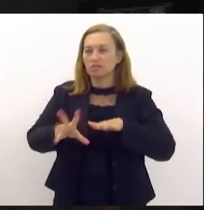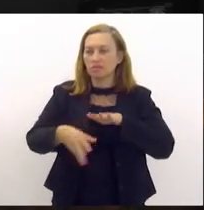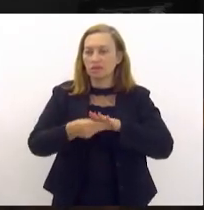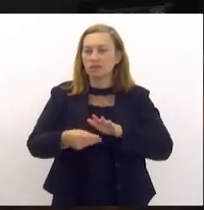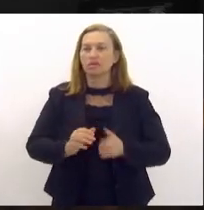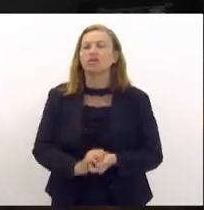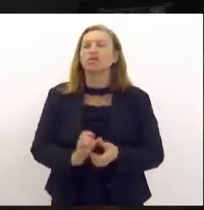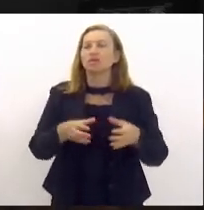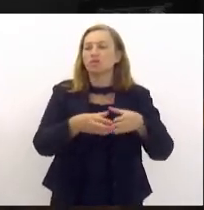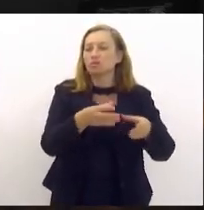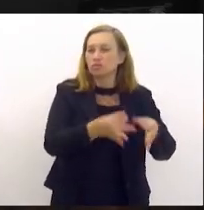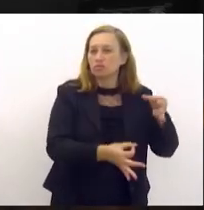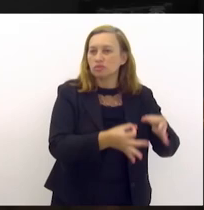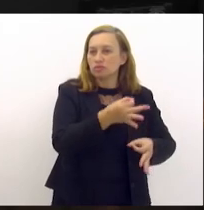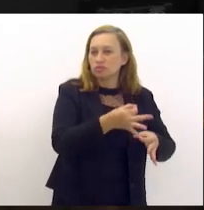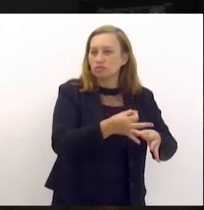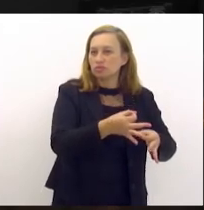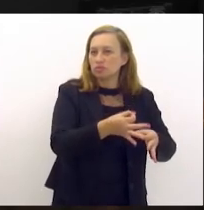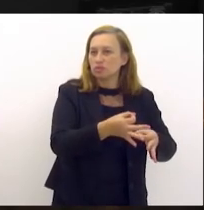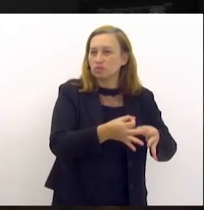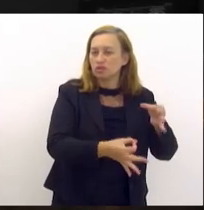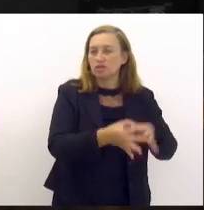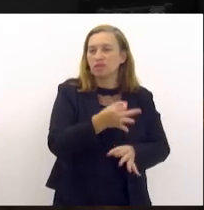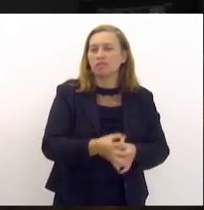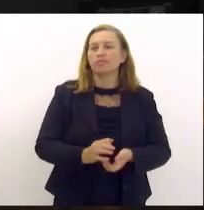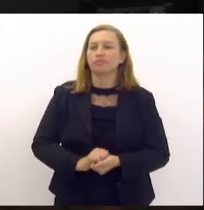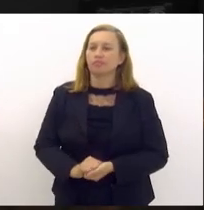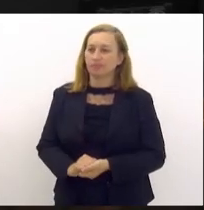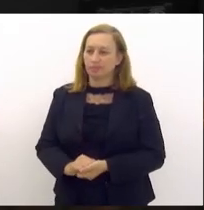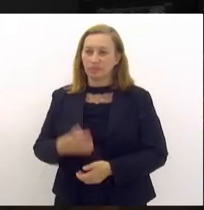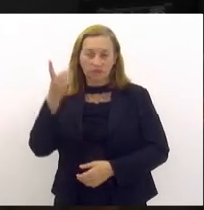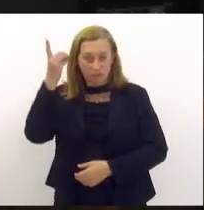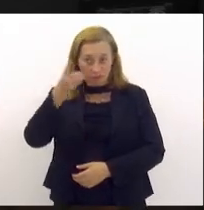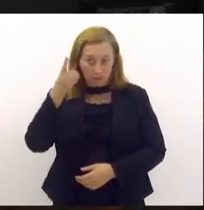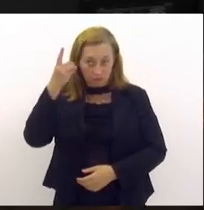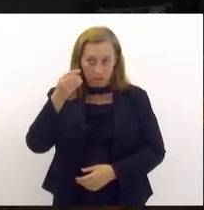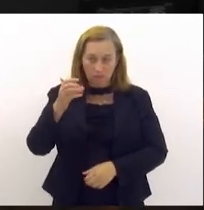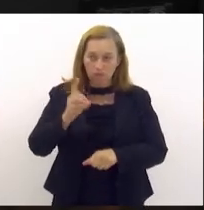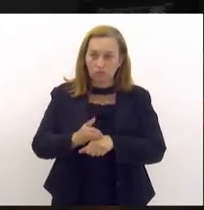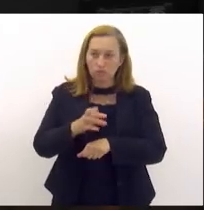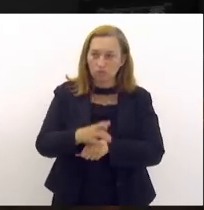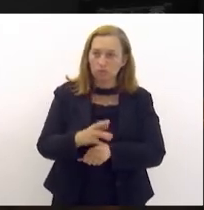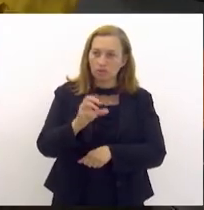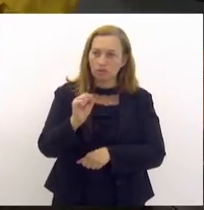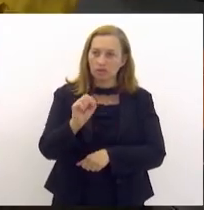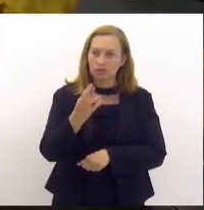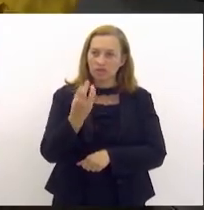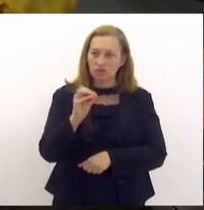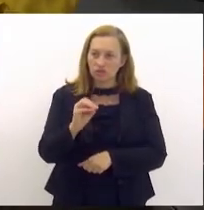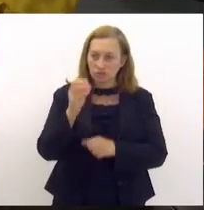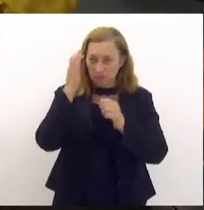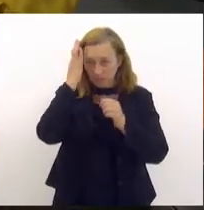parecer pela Comissão de Constituição, Constituição e Justiça, deputado doutor Serginho.